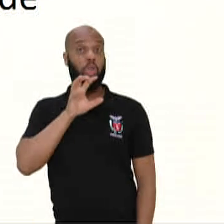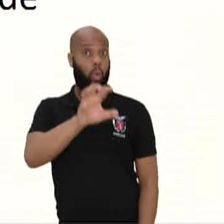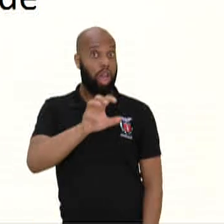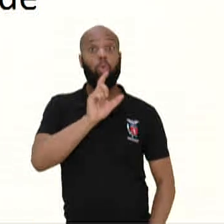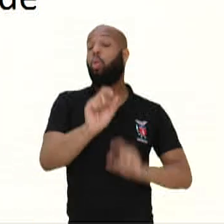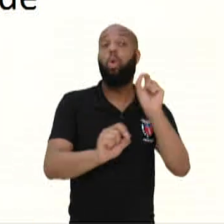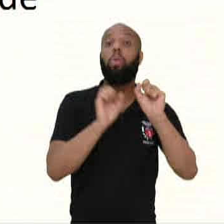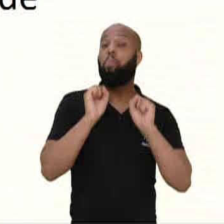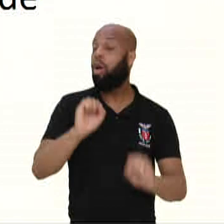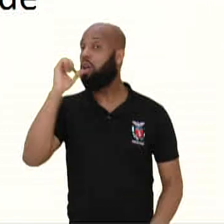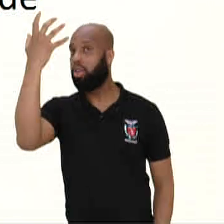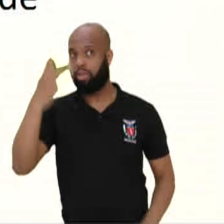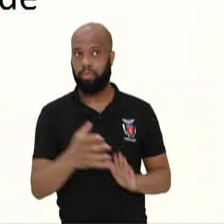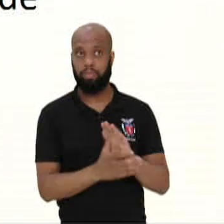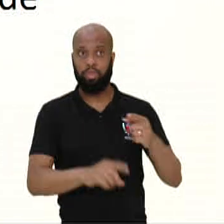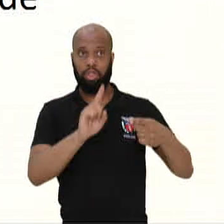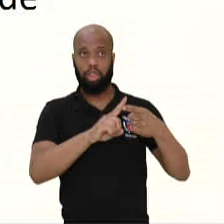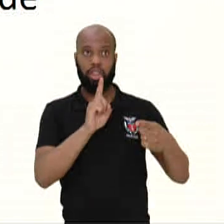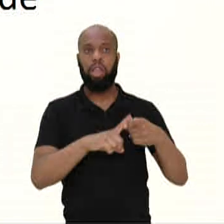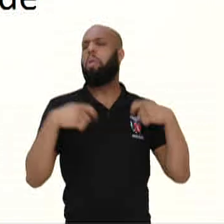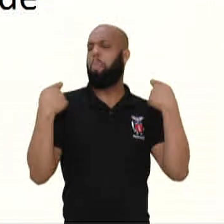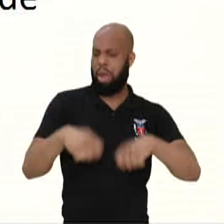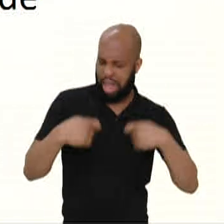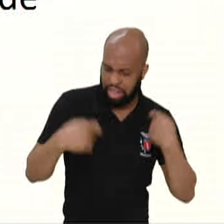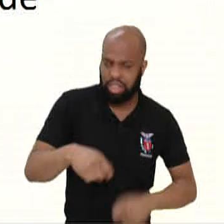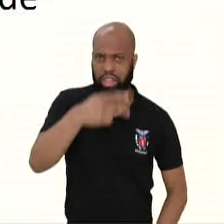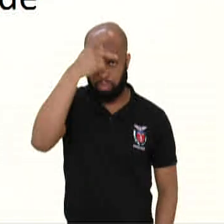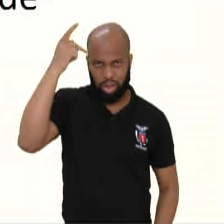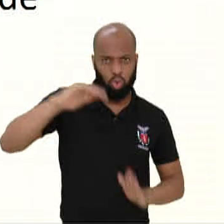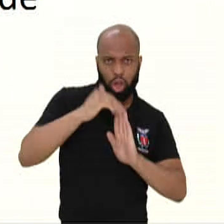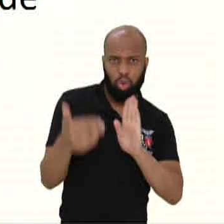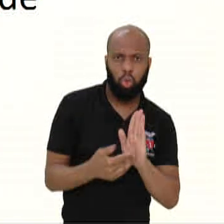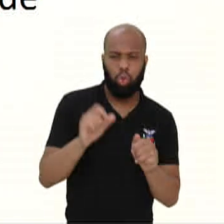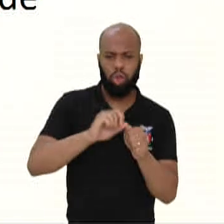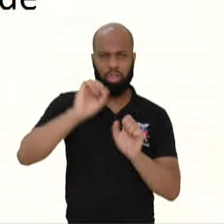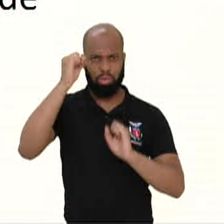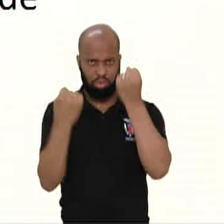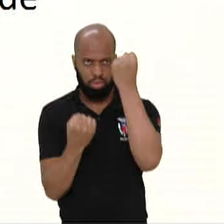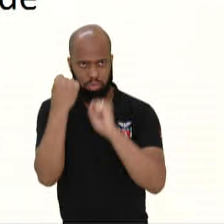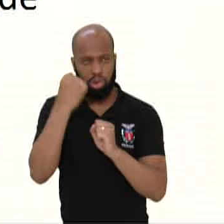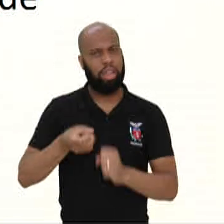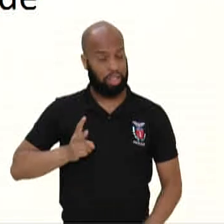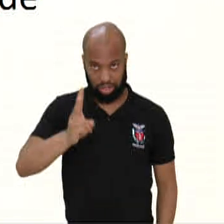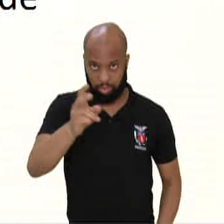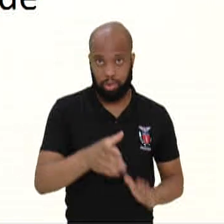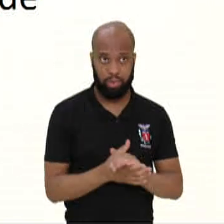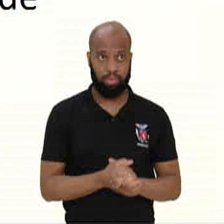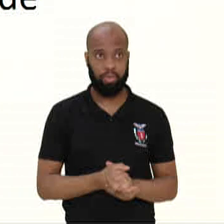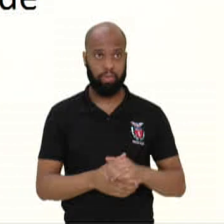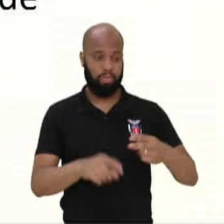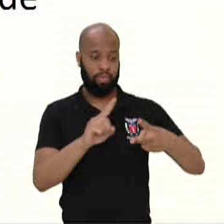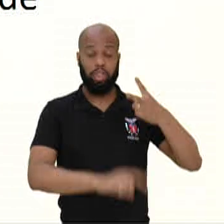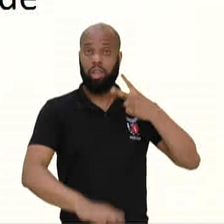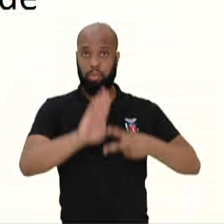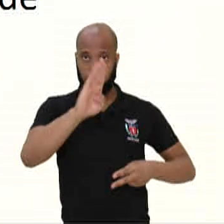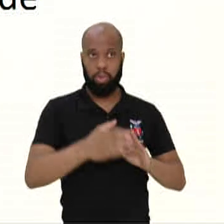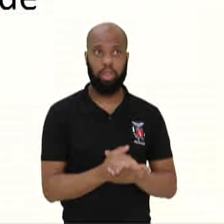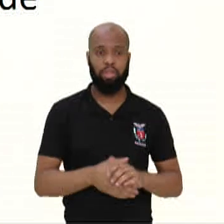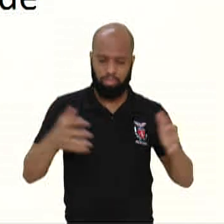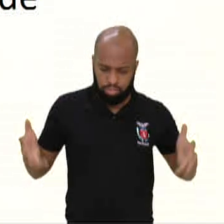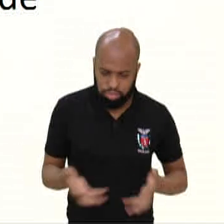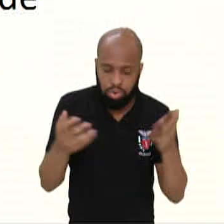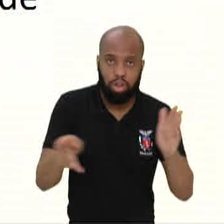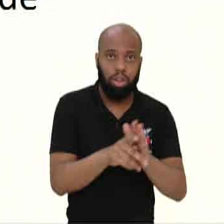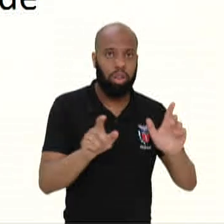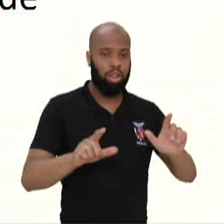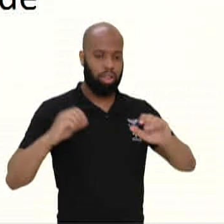suplementos, letra A, é indispensável para as pessoas que fazem atividade física regularmente. Letra B, é estimulada